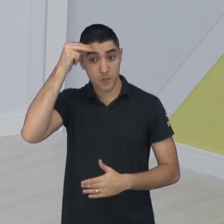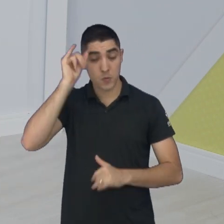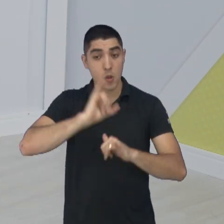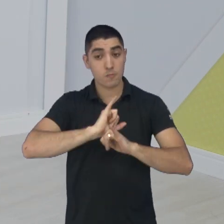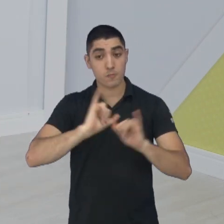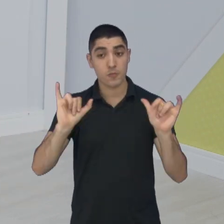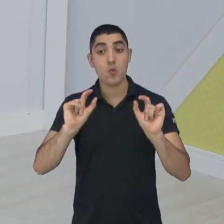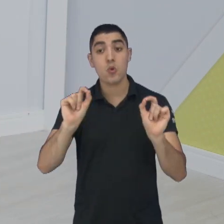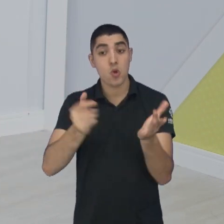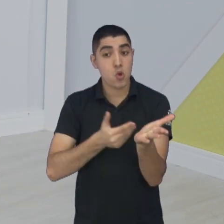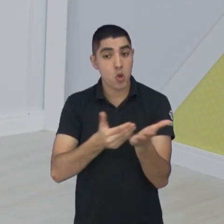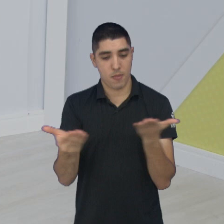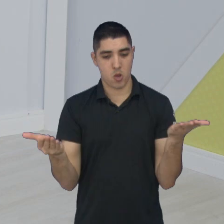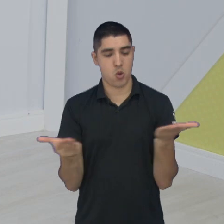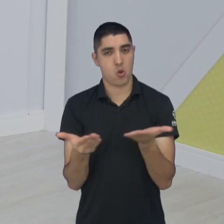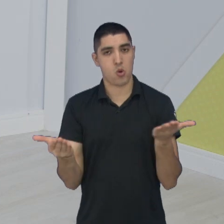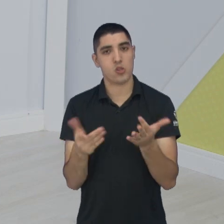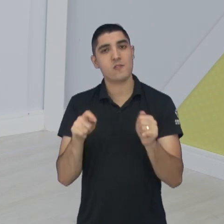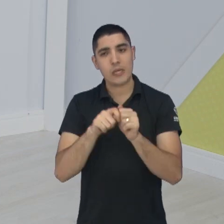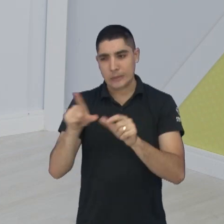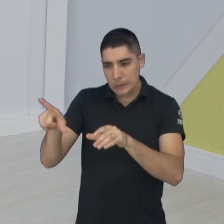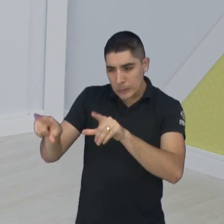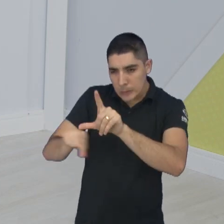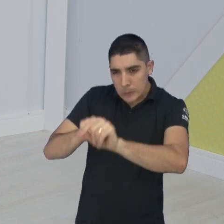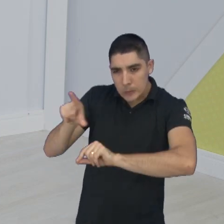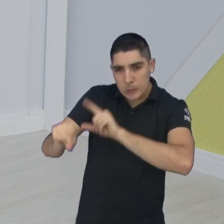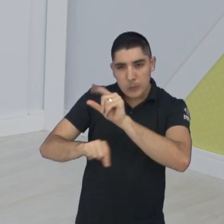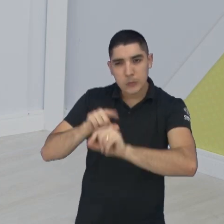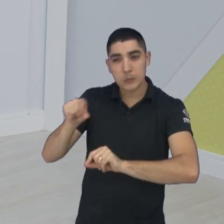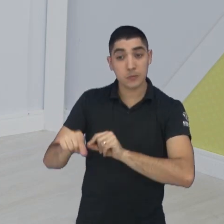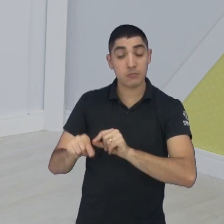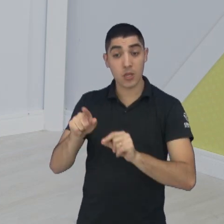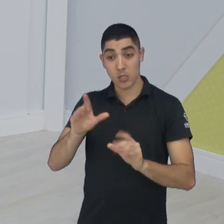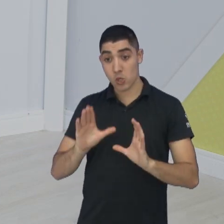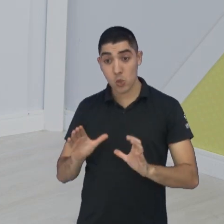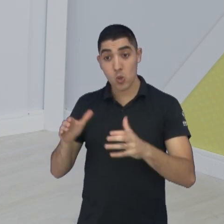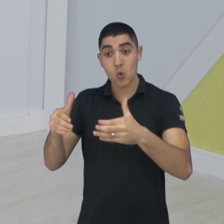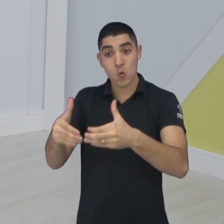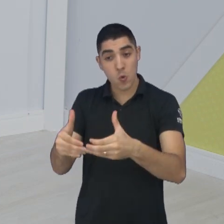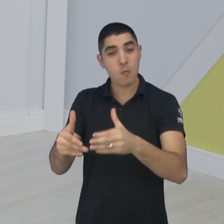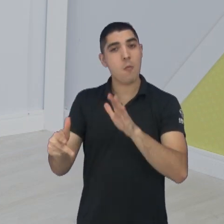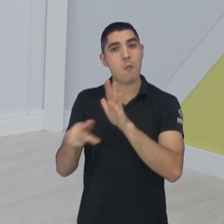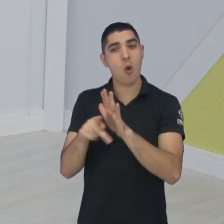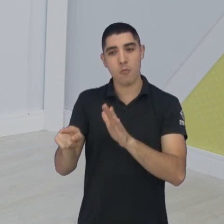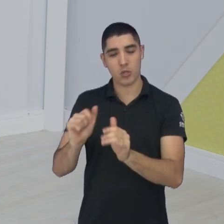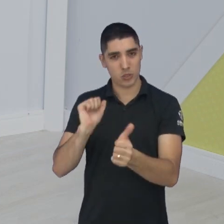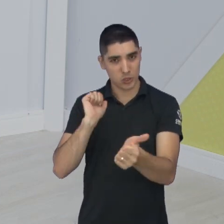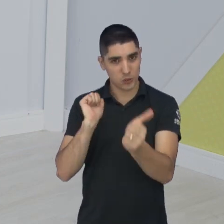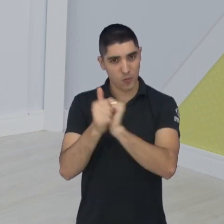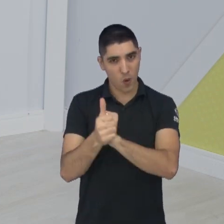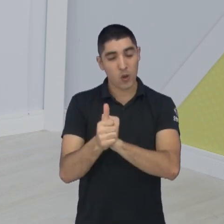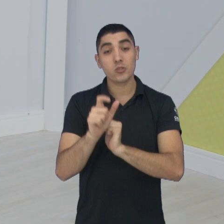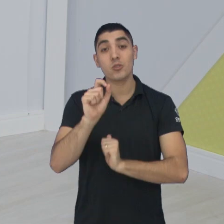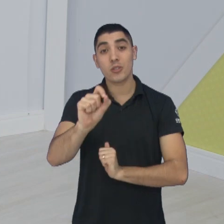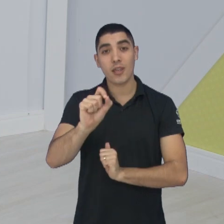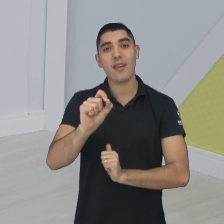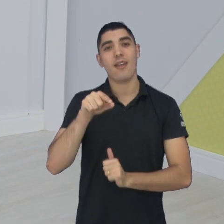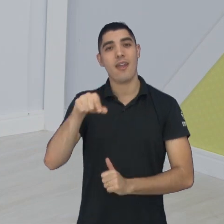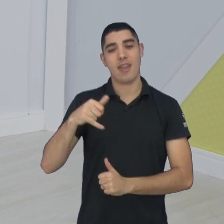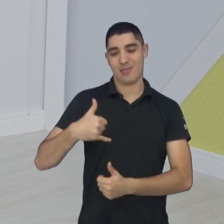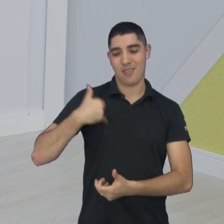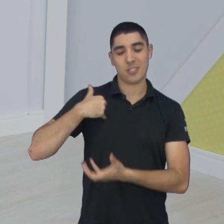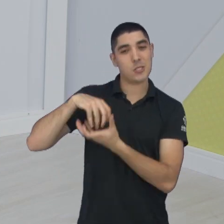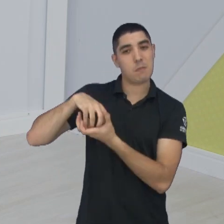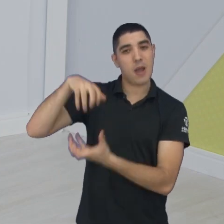dos Campos começou hoje a realizar seletivas para a formação das equipes que representarão a nossa cidade nos Jogos da Melhor